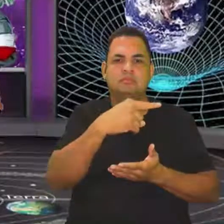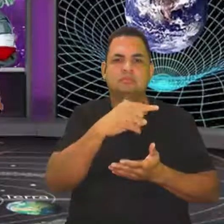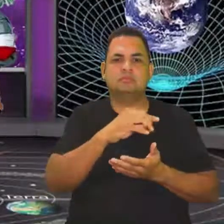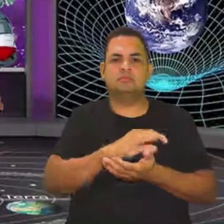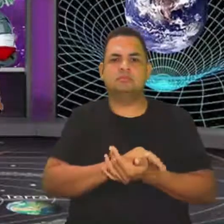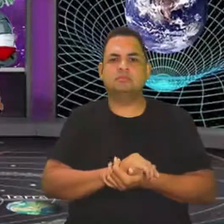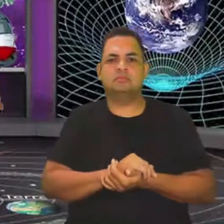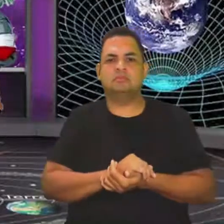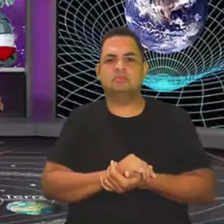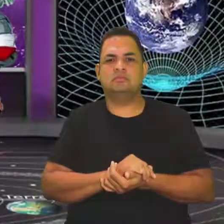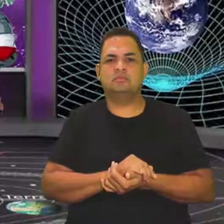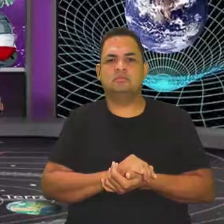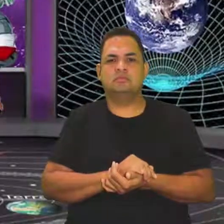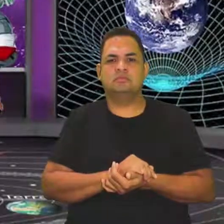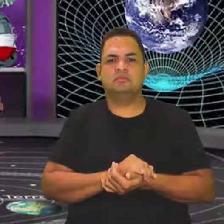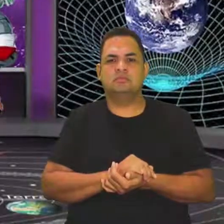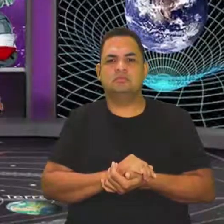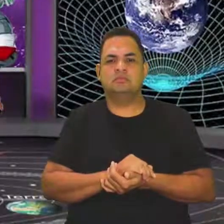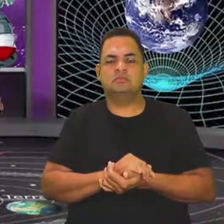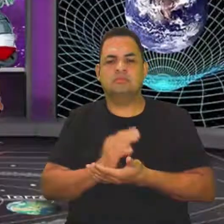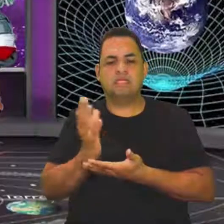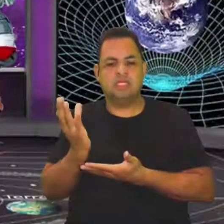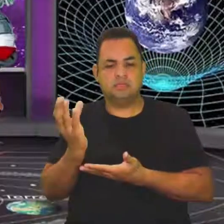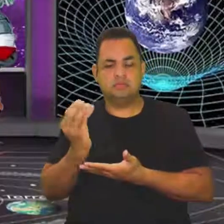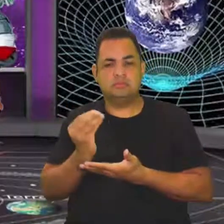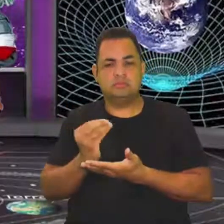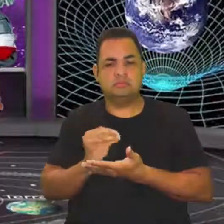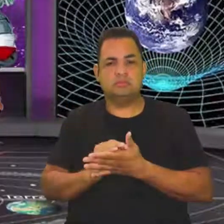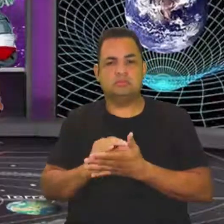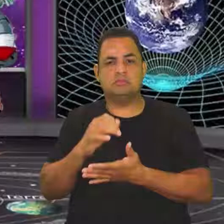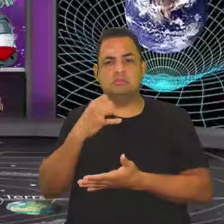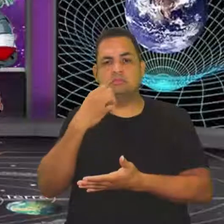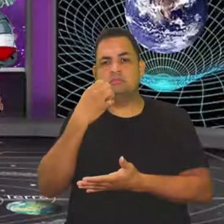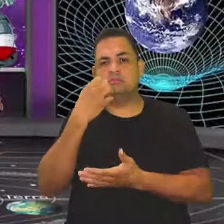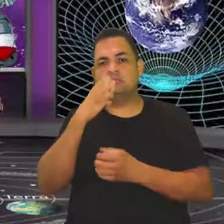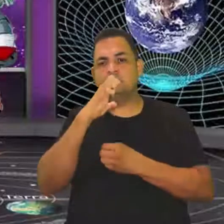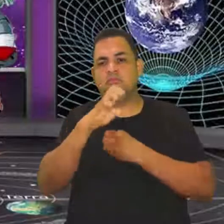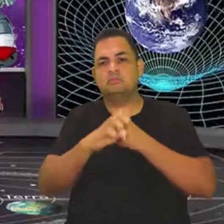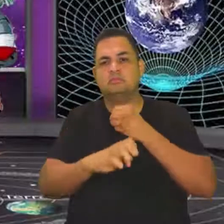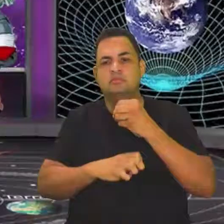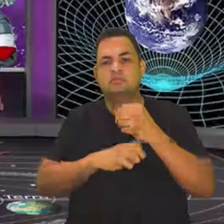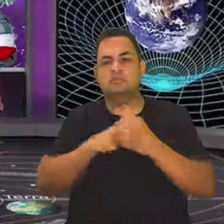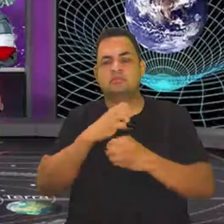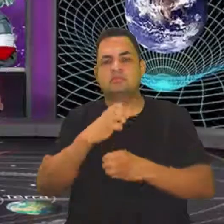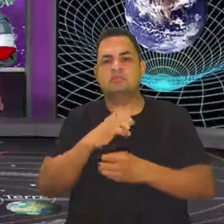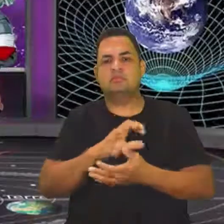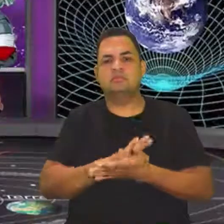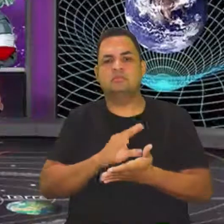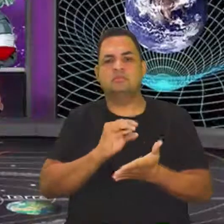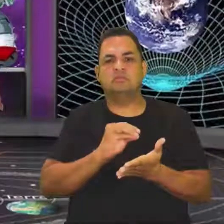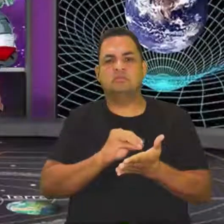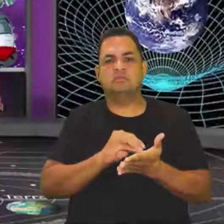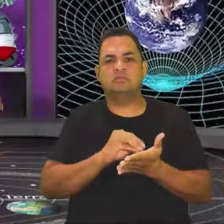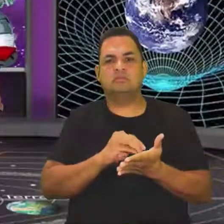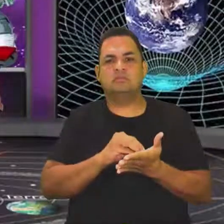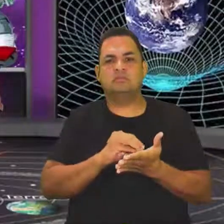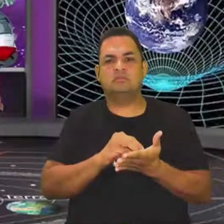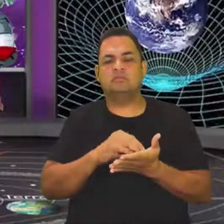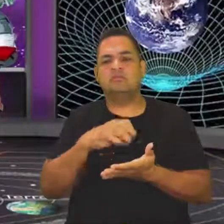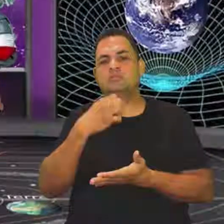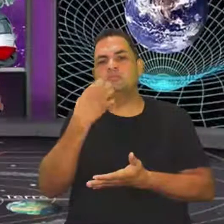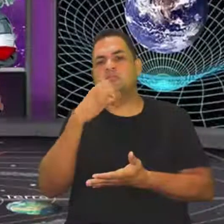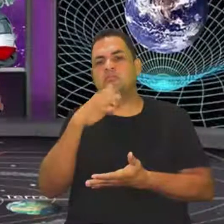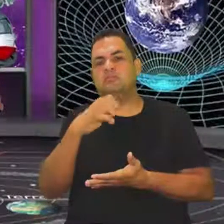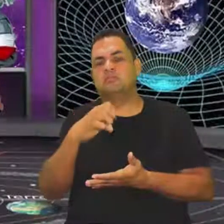faz? Ele recebe elétrons. No caso, se o corpo lá tivesse com falta de elétrons, o elétron viria da Terra